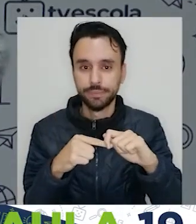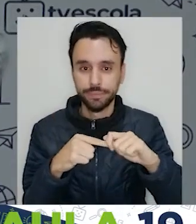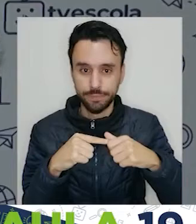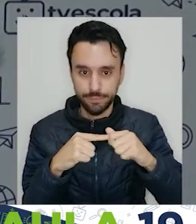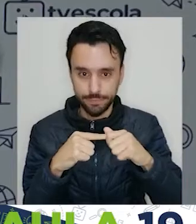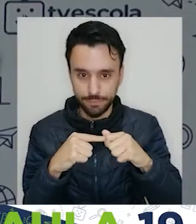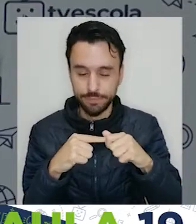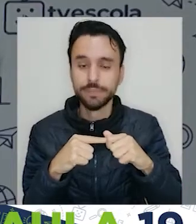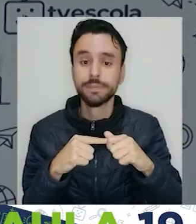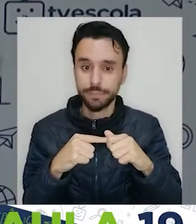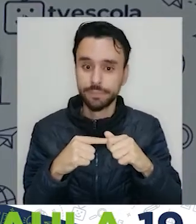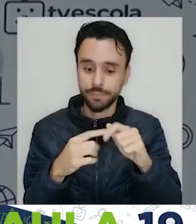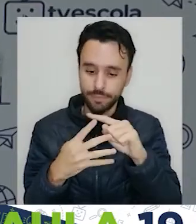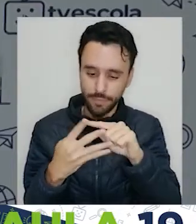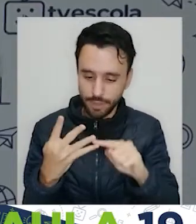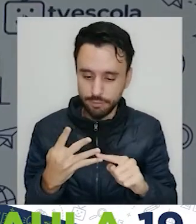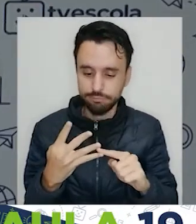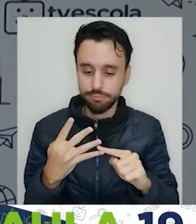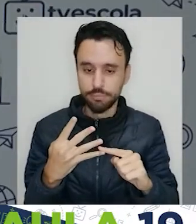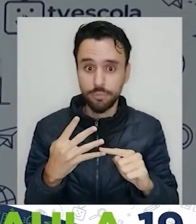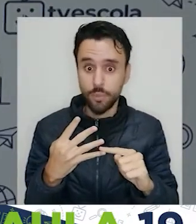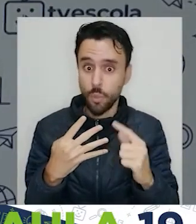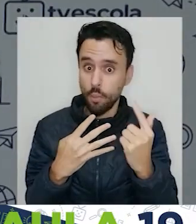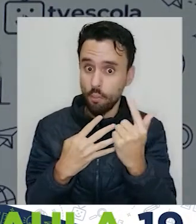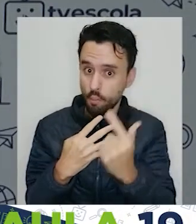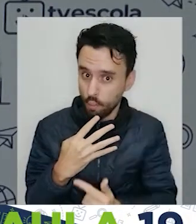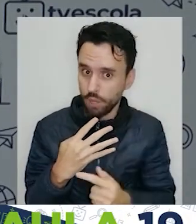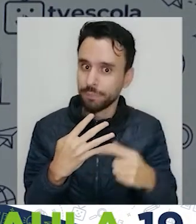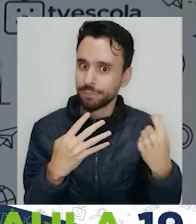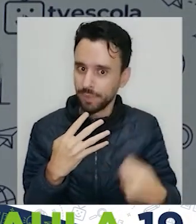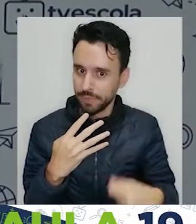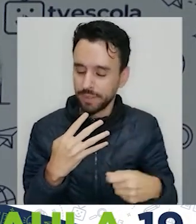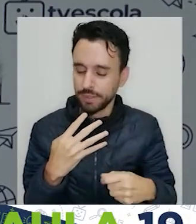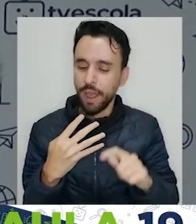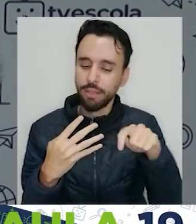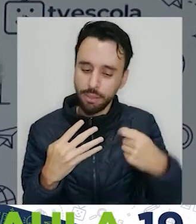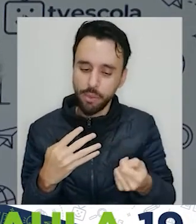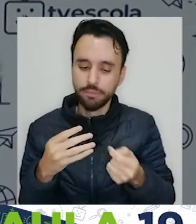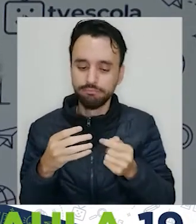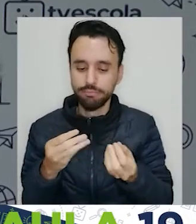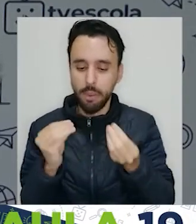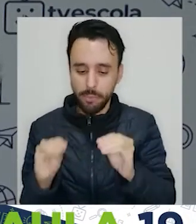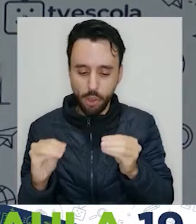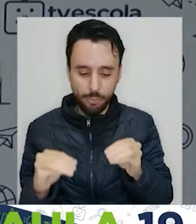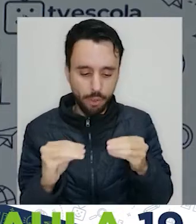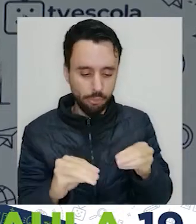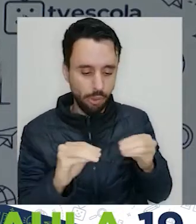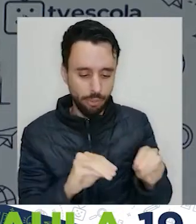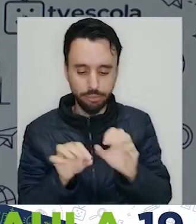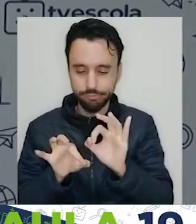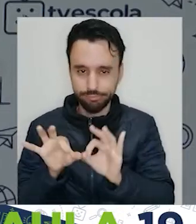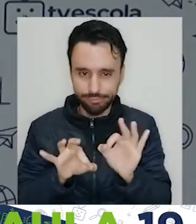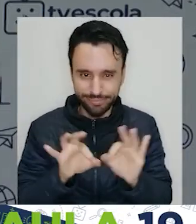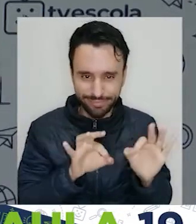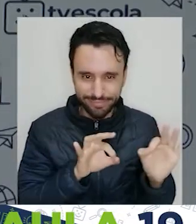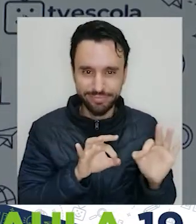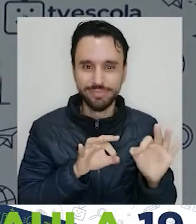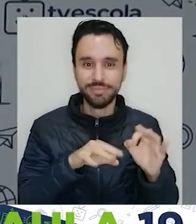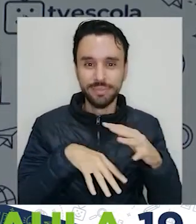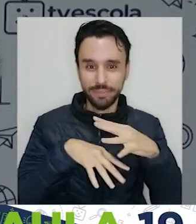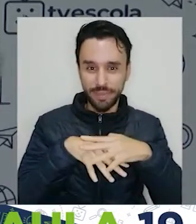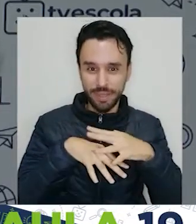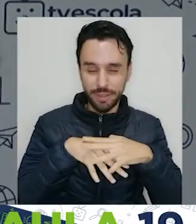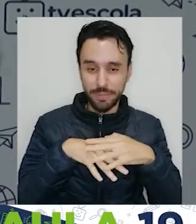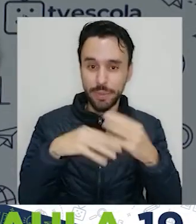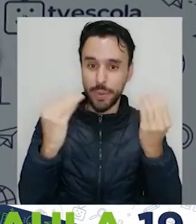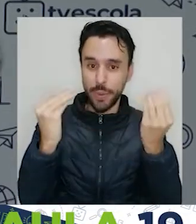com os materiais organizados, higienizados, a gente vai escrever no caderno a data de hoje, matemática.